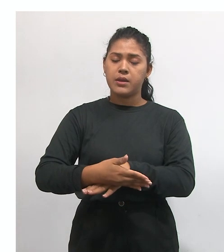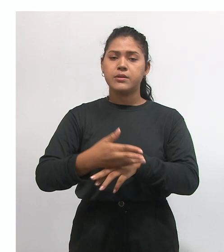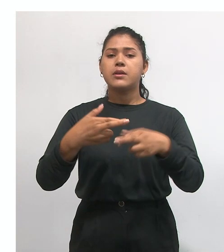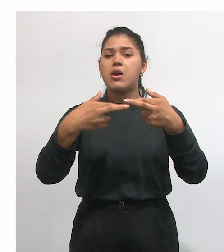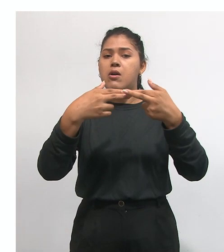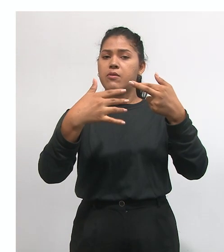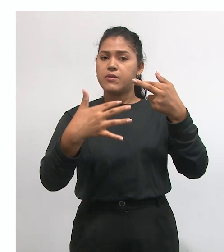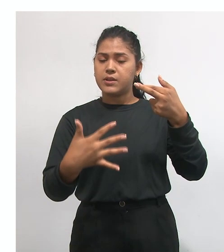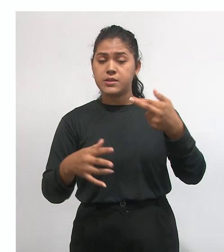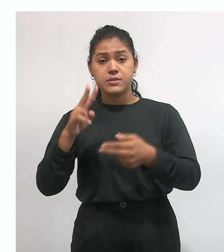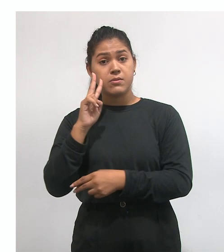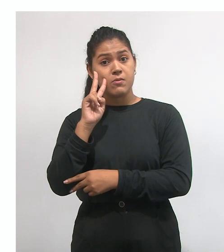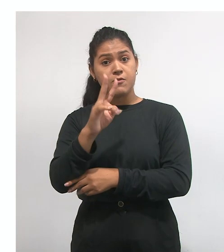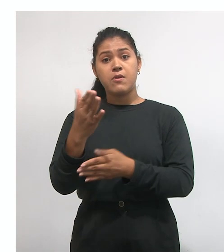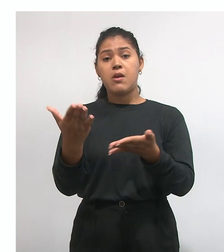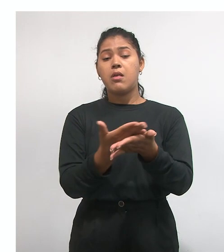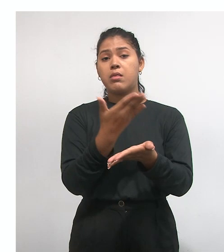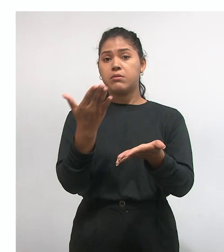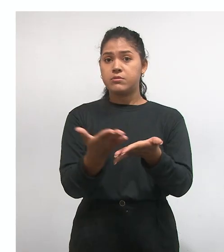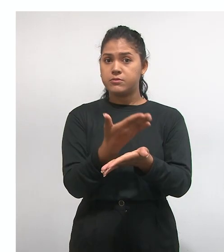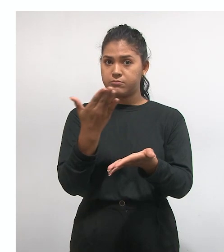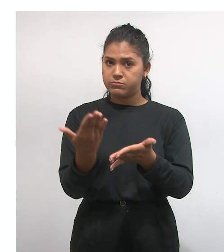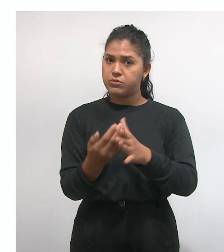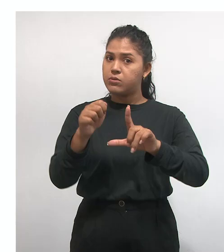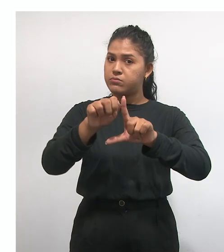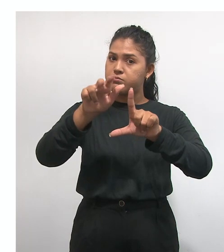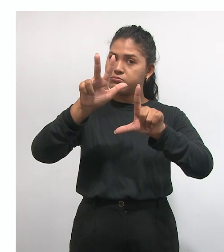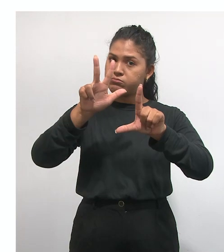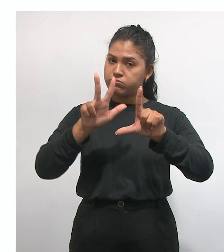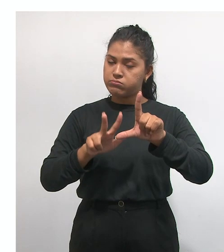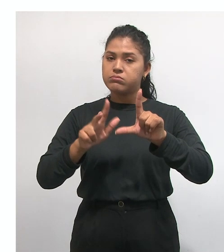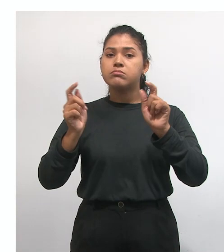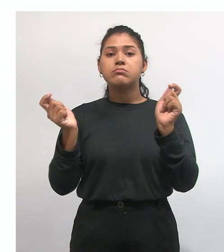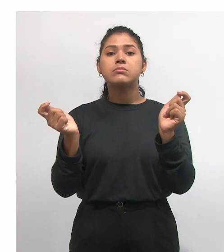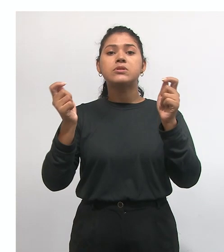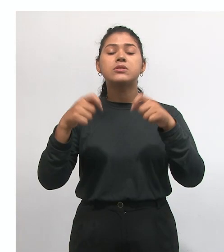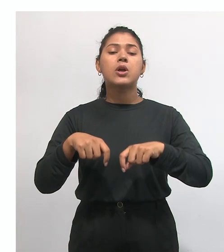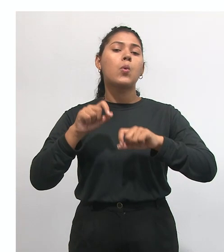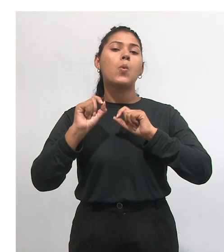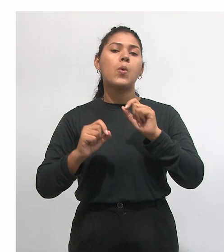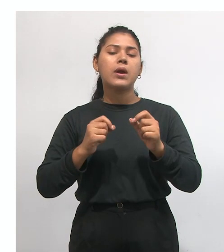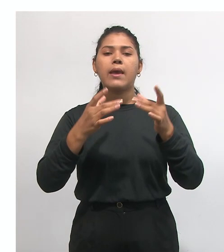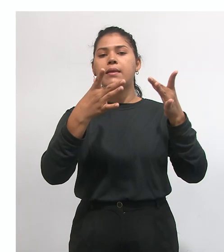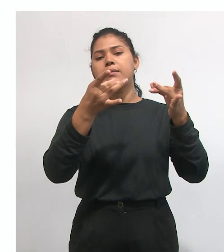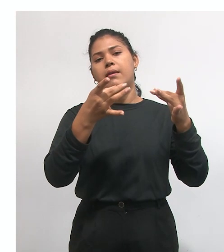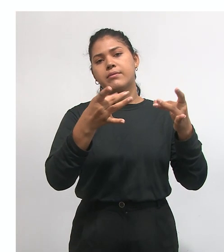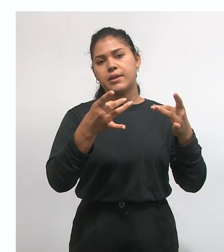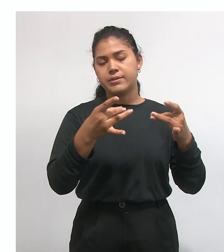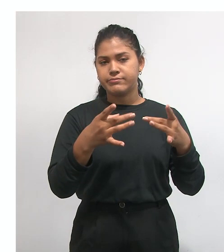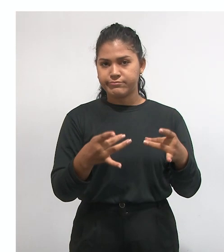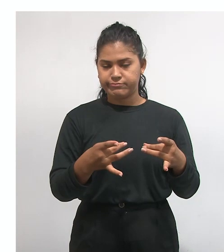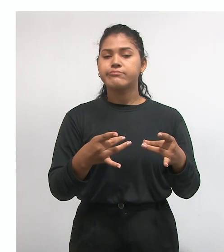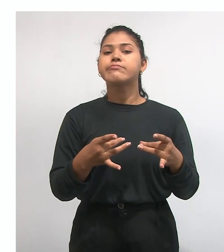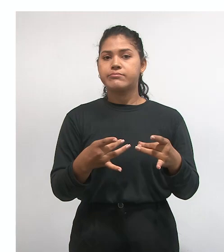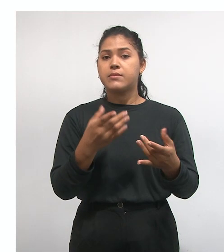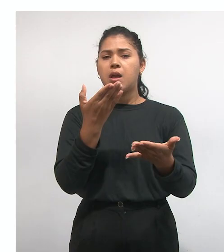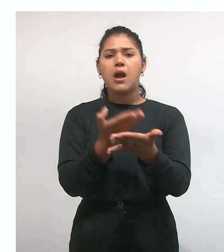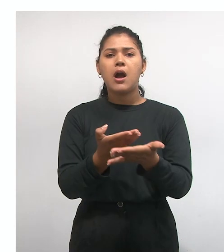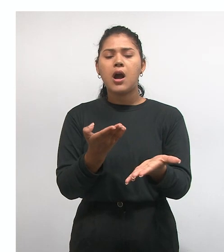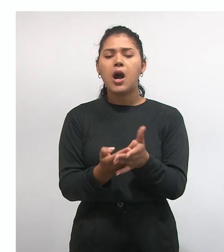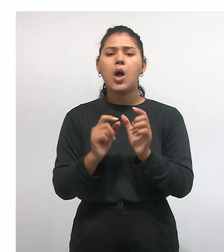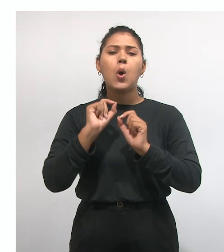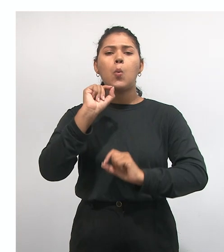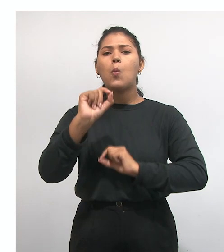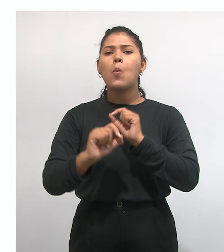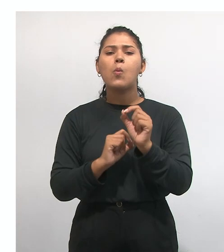livros recomendados aí no ambiente virtual, para que você possa ver as especificidades, tá? Essa videoaula aqui,